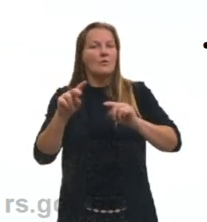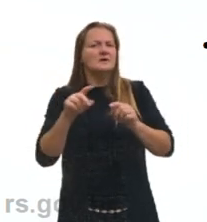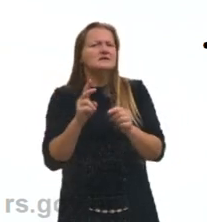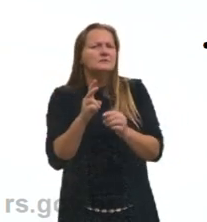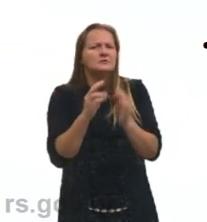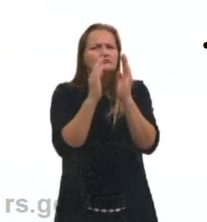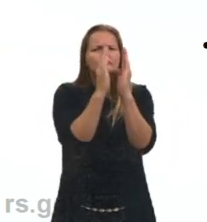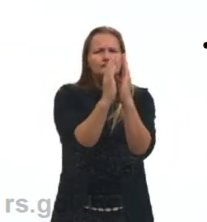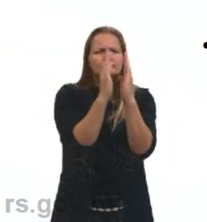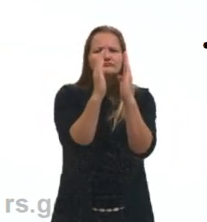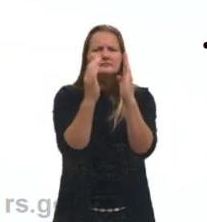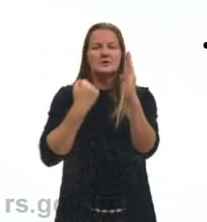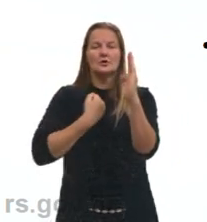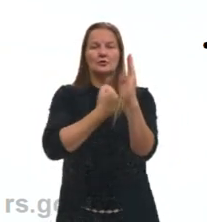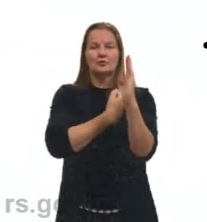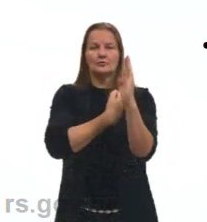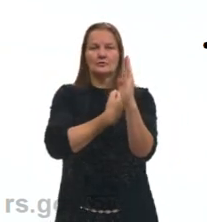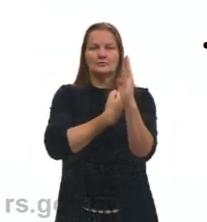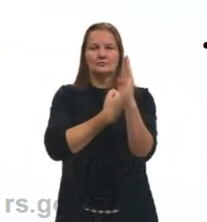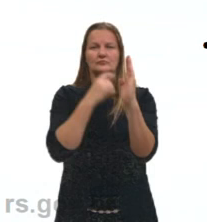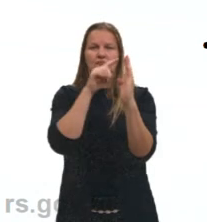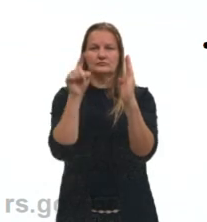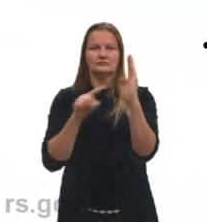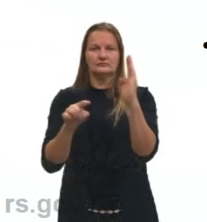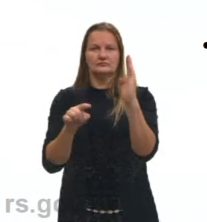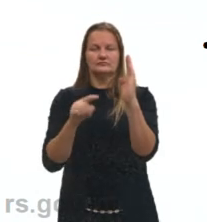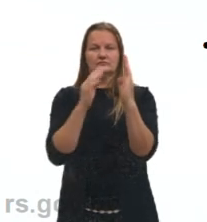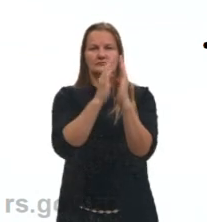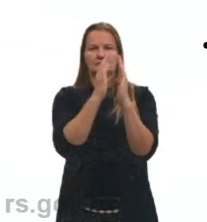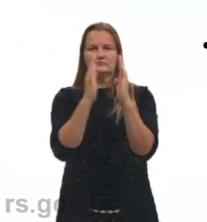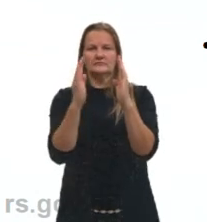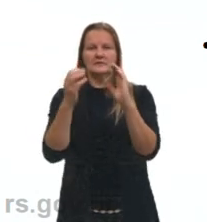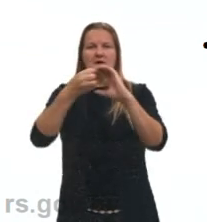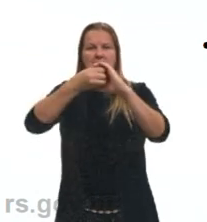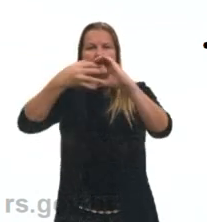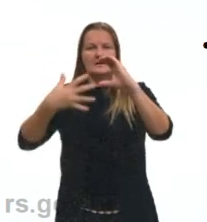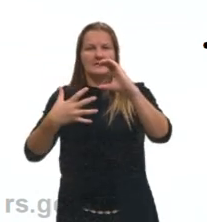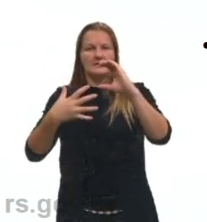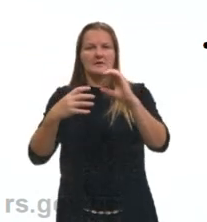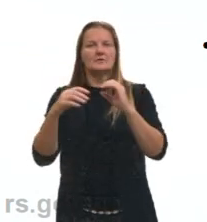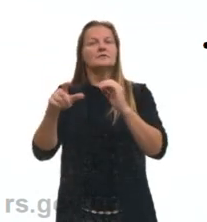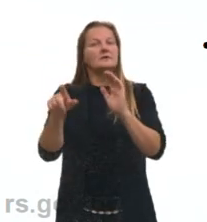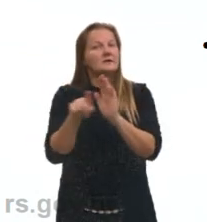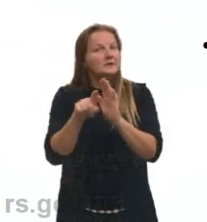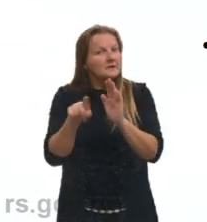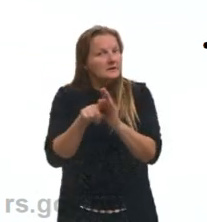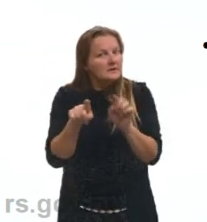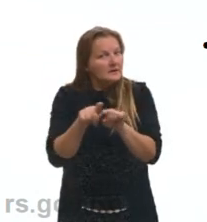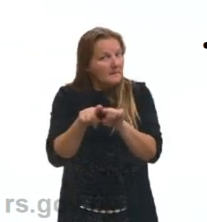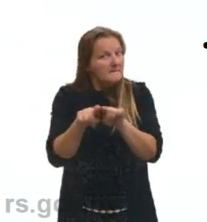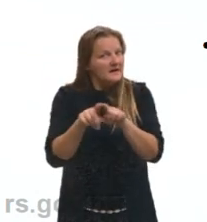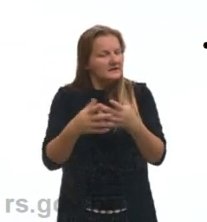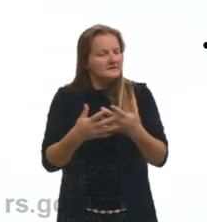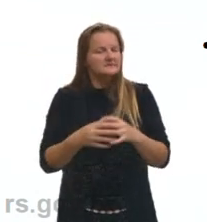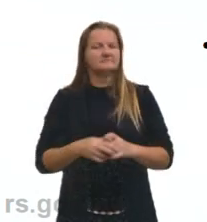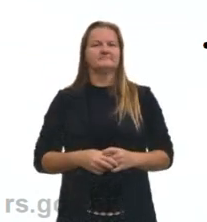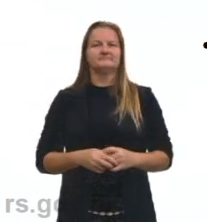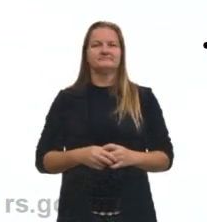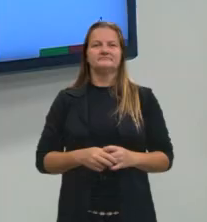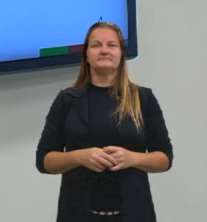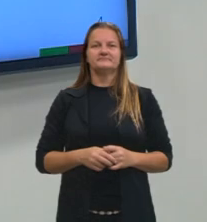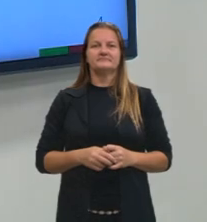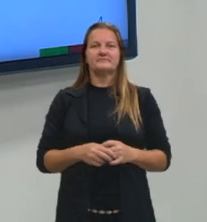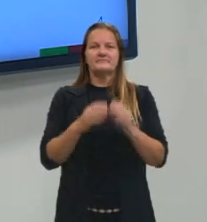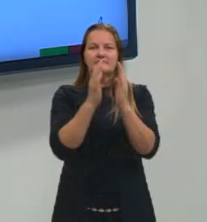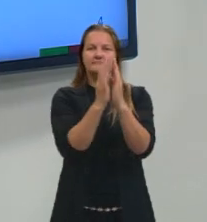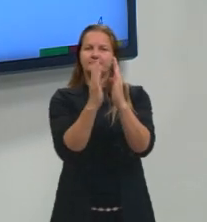seja à medida que o número atômico aumenta essas propriedades a um a sua e valores semelhantes para cada intervalo